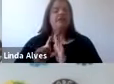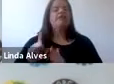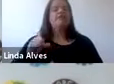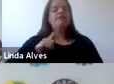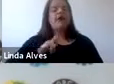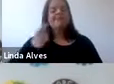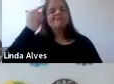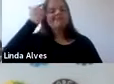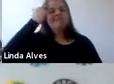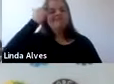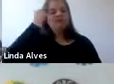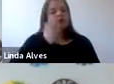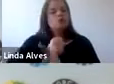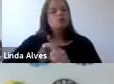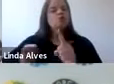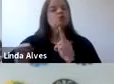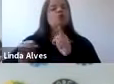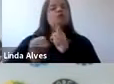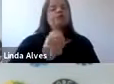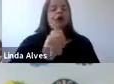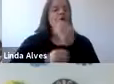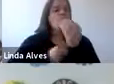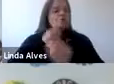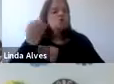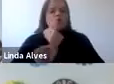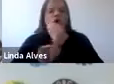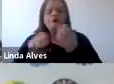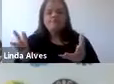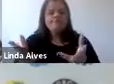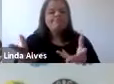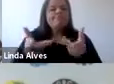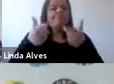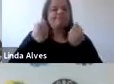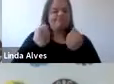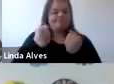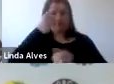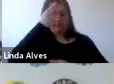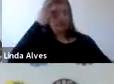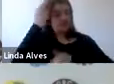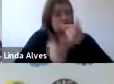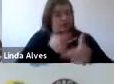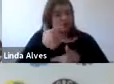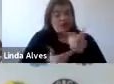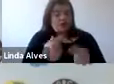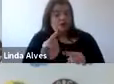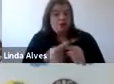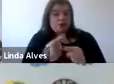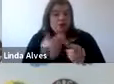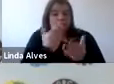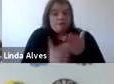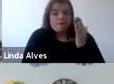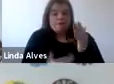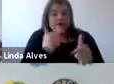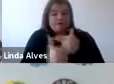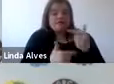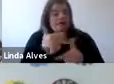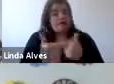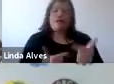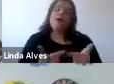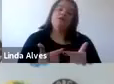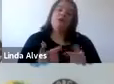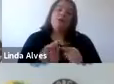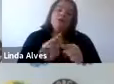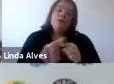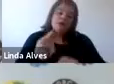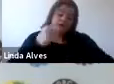pensamento social de como acolher esses trabalhadores fora desta planta. Porque neste